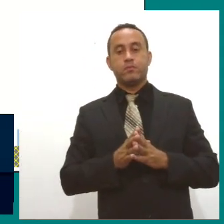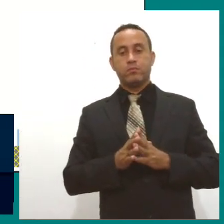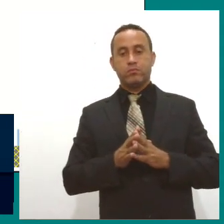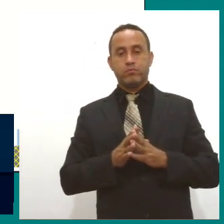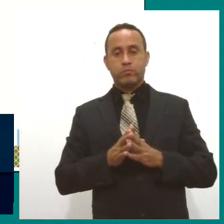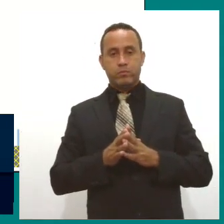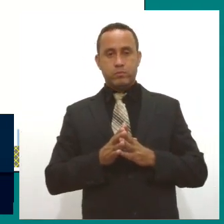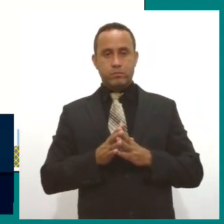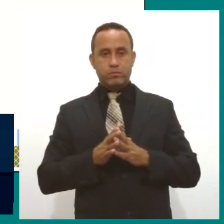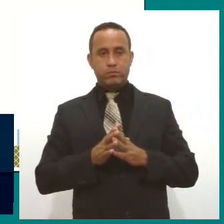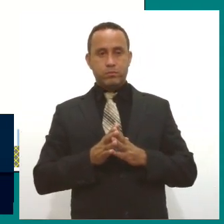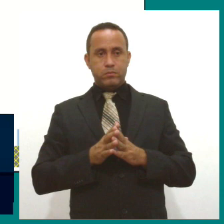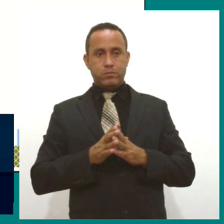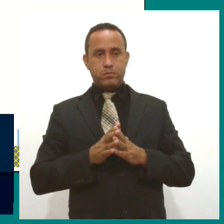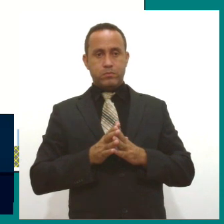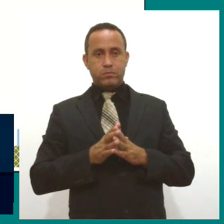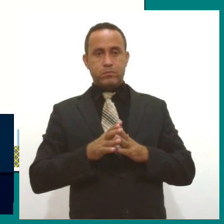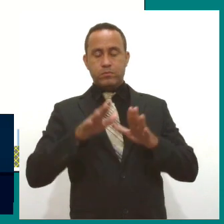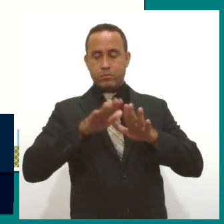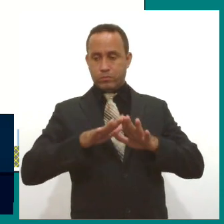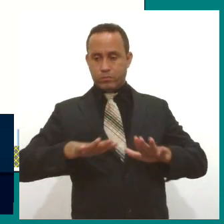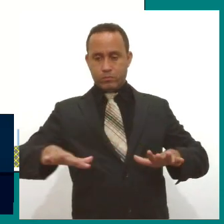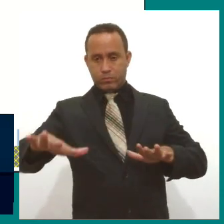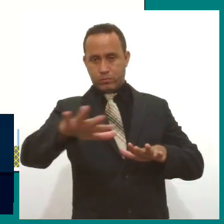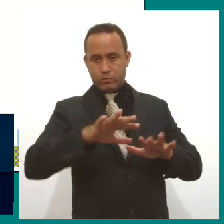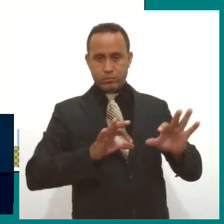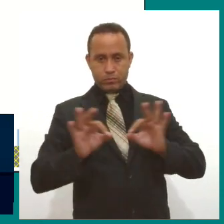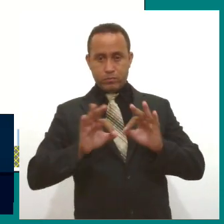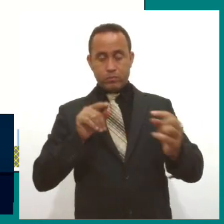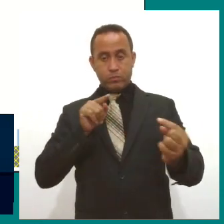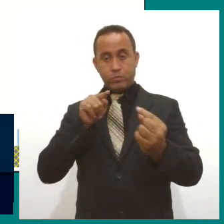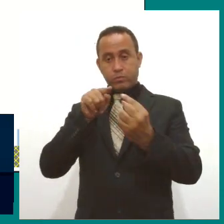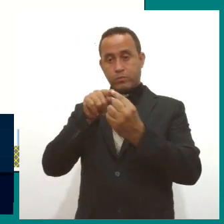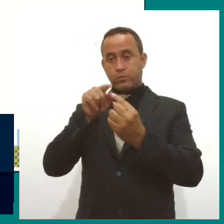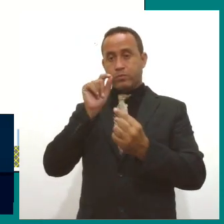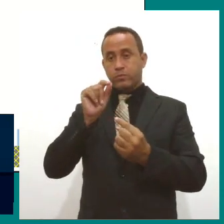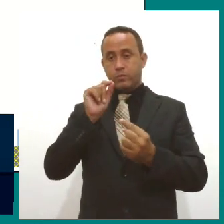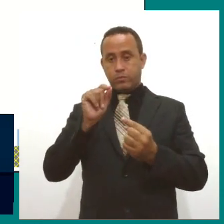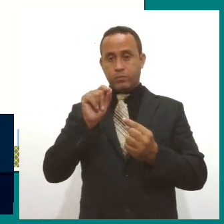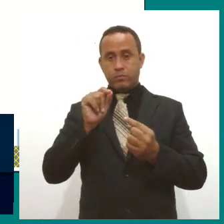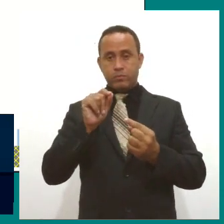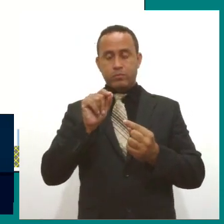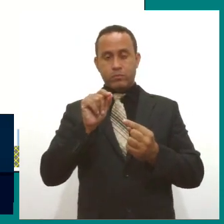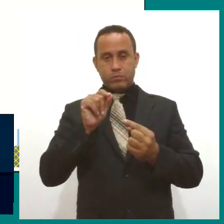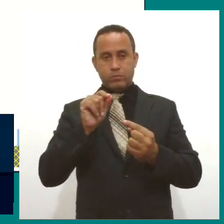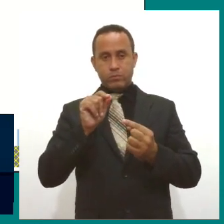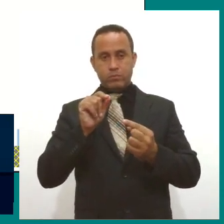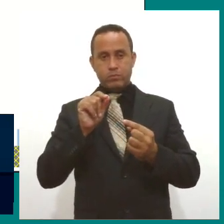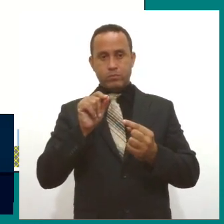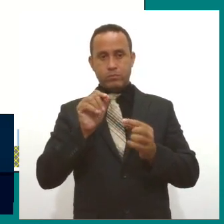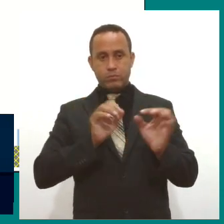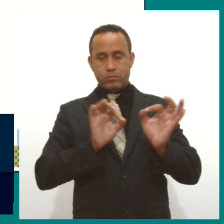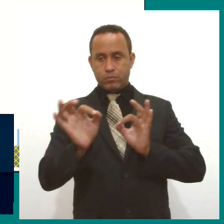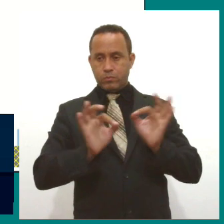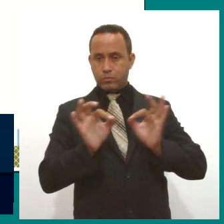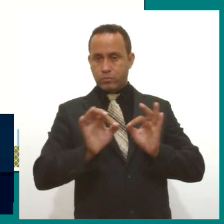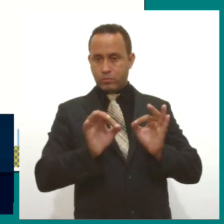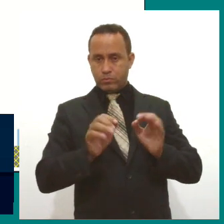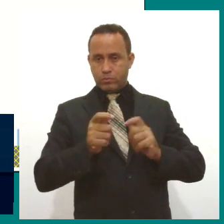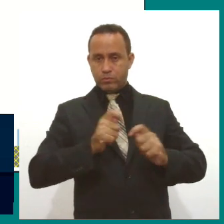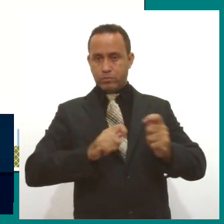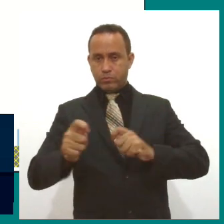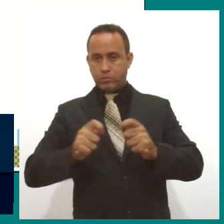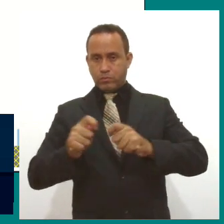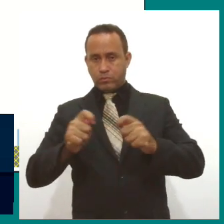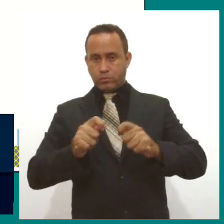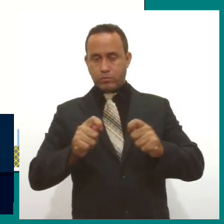hidrográficas foram divididas em 26 unidades de planejamento. O objetivo aí é harmonizar as vazões dessas unidades